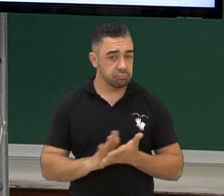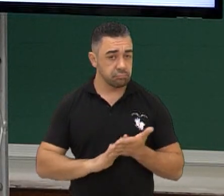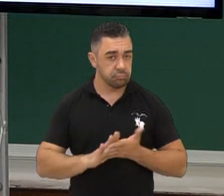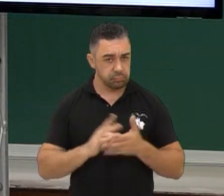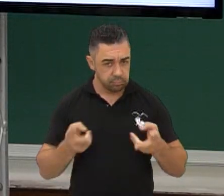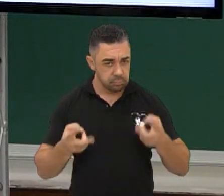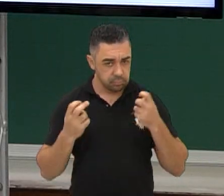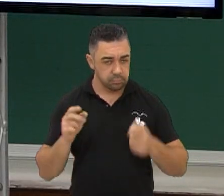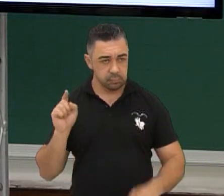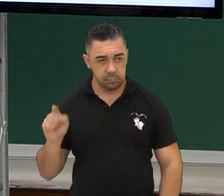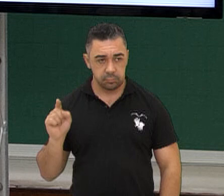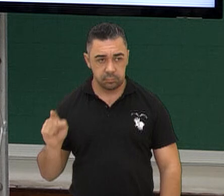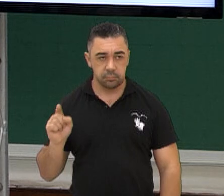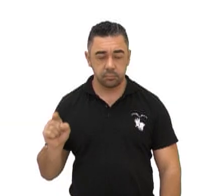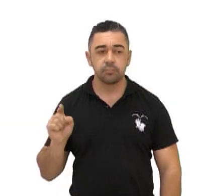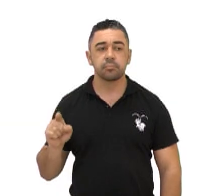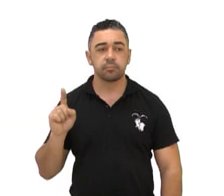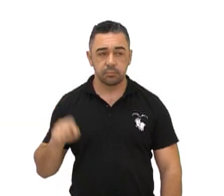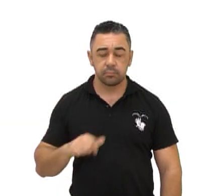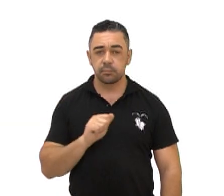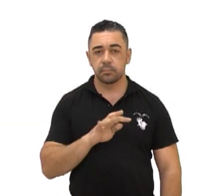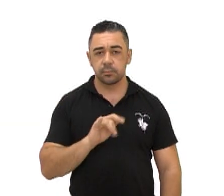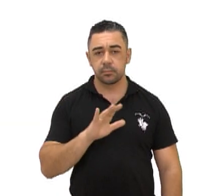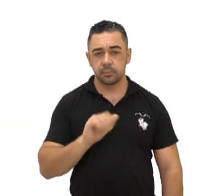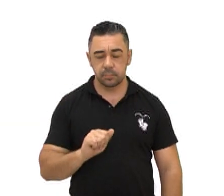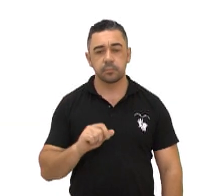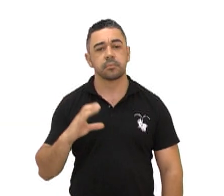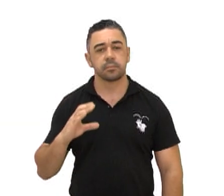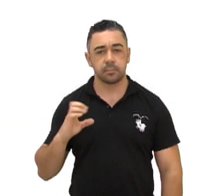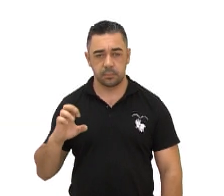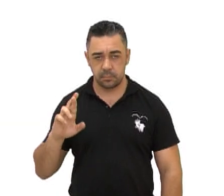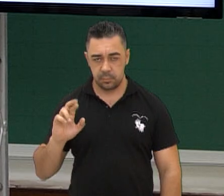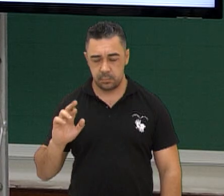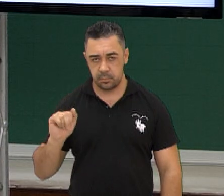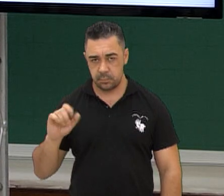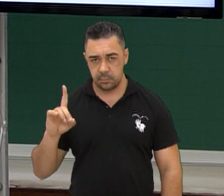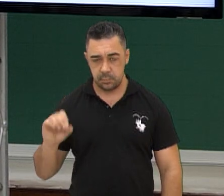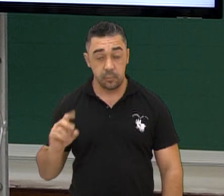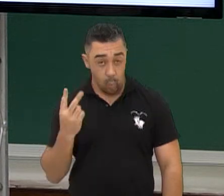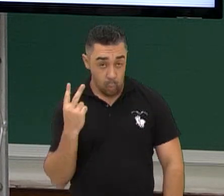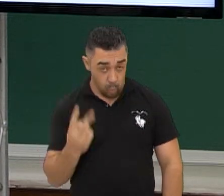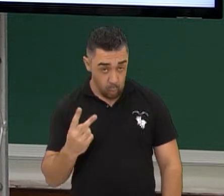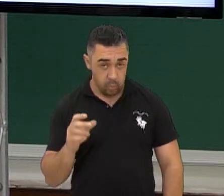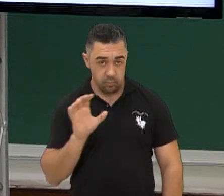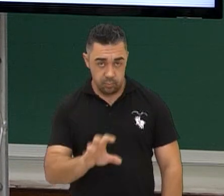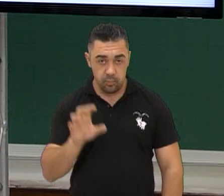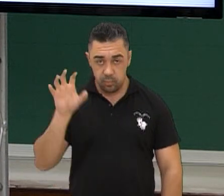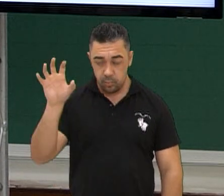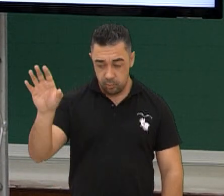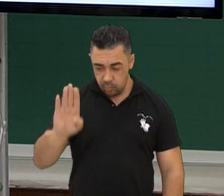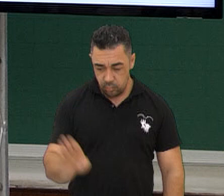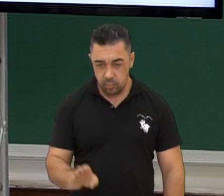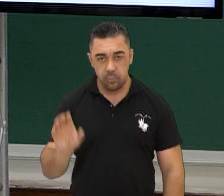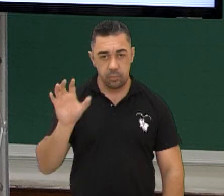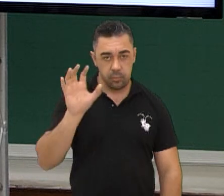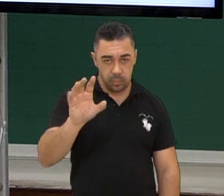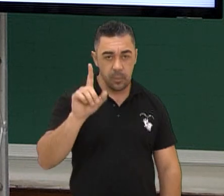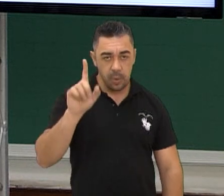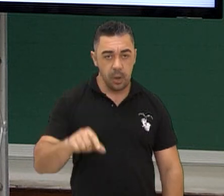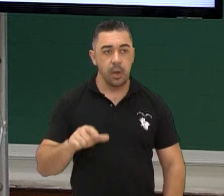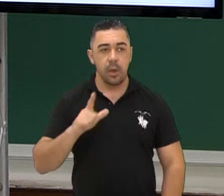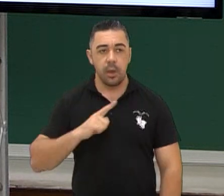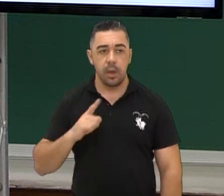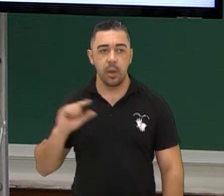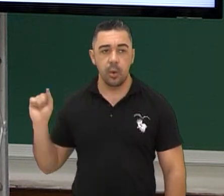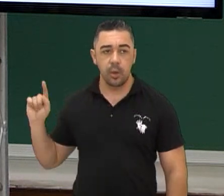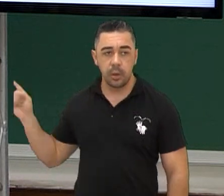se você prestou atenção, se você acertou. Mata Atlântica e Cerrado. Então, esses dois ecossistemas, esses dois biomas, são considerados